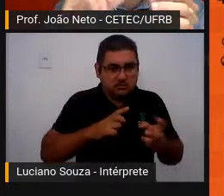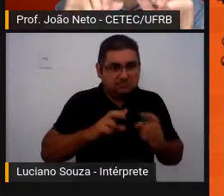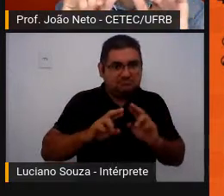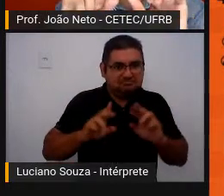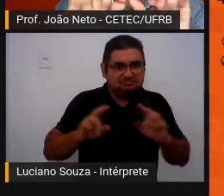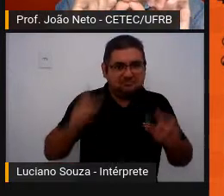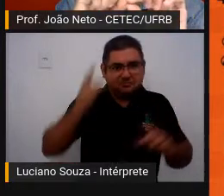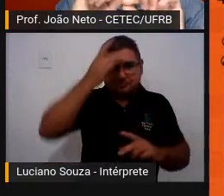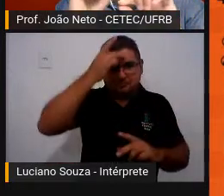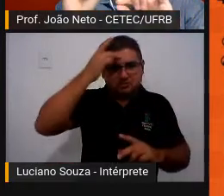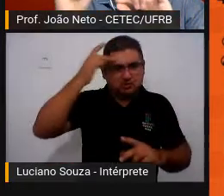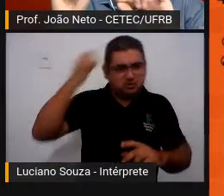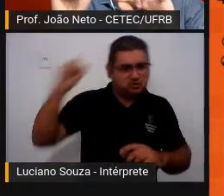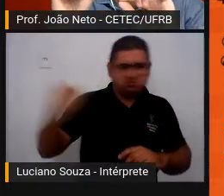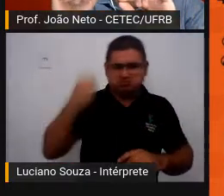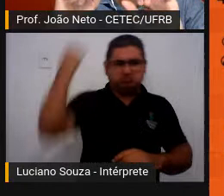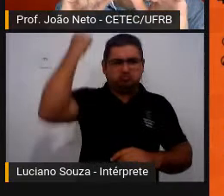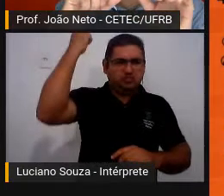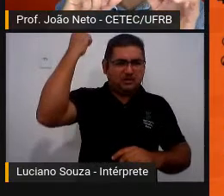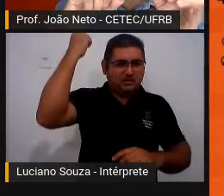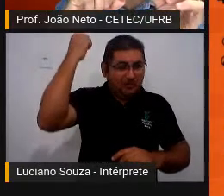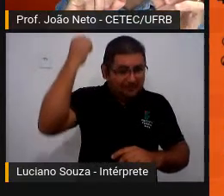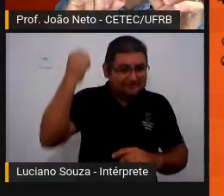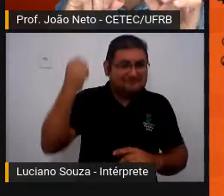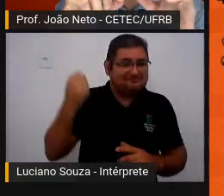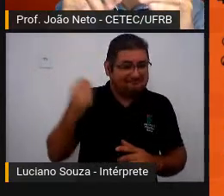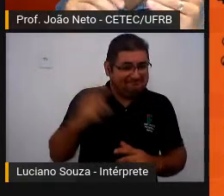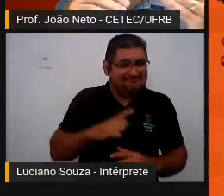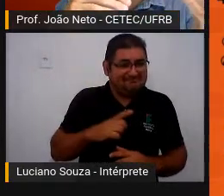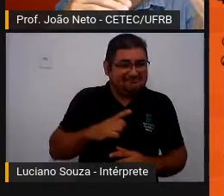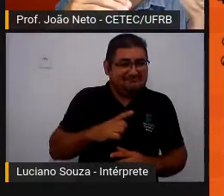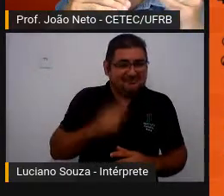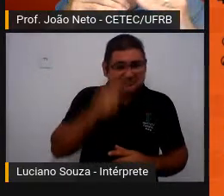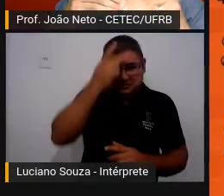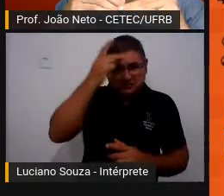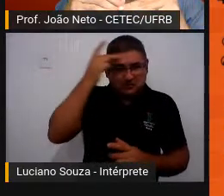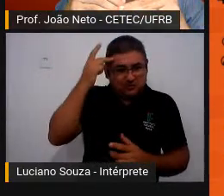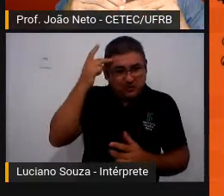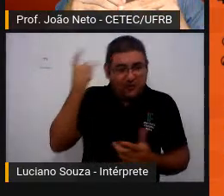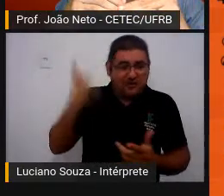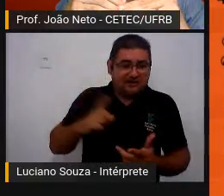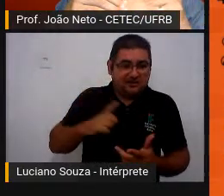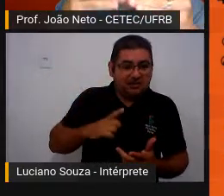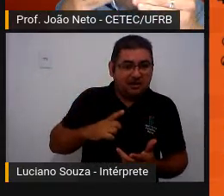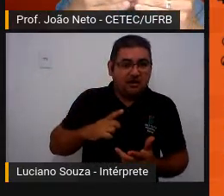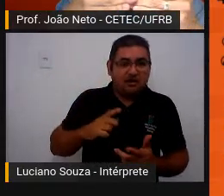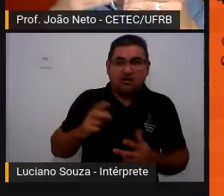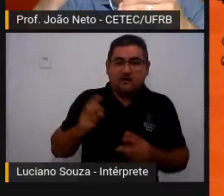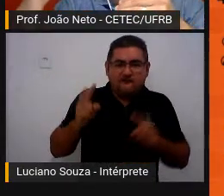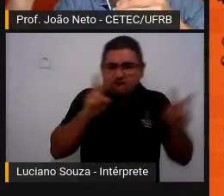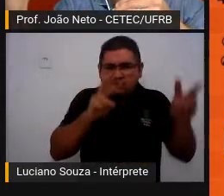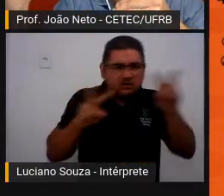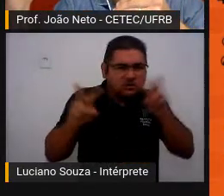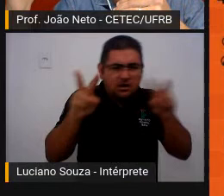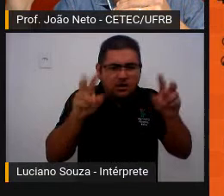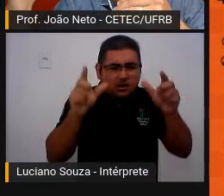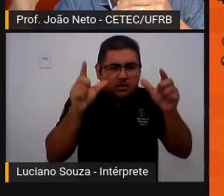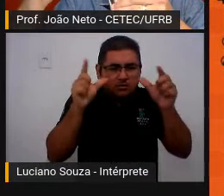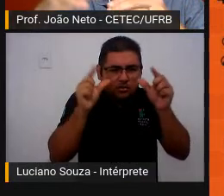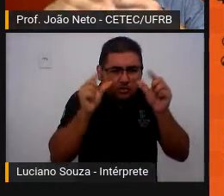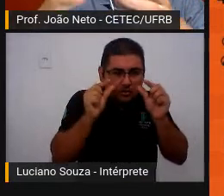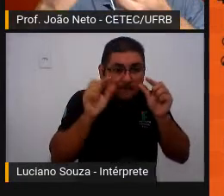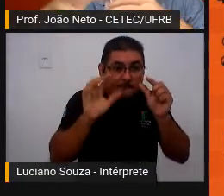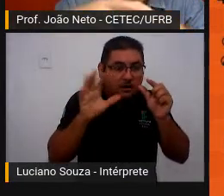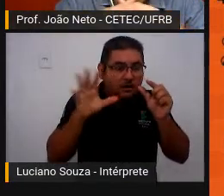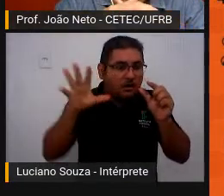porque pessoas que tenham grau em embora tem algum aviso é mas tem um grau superior